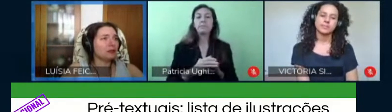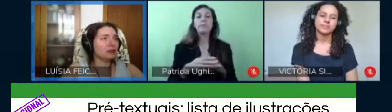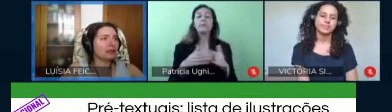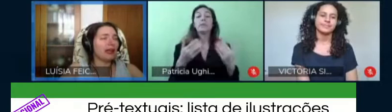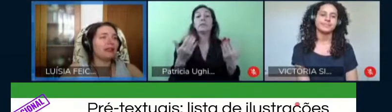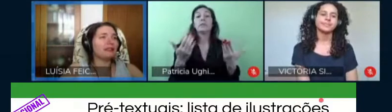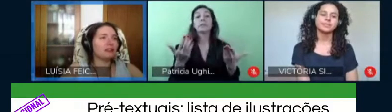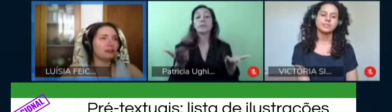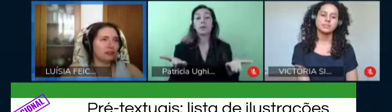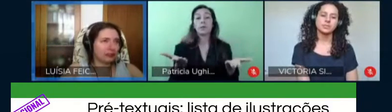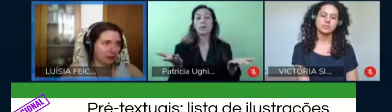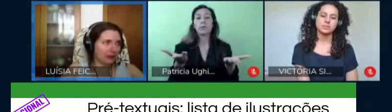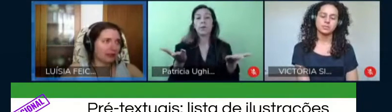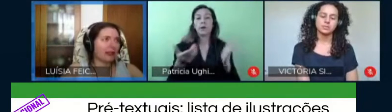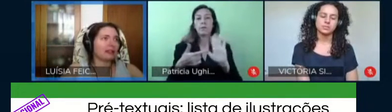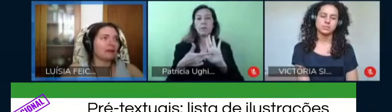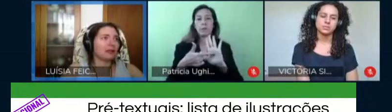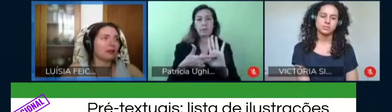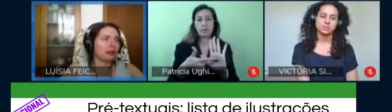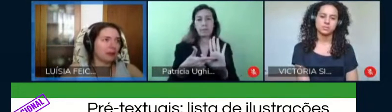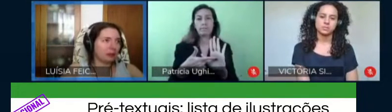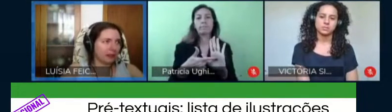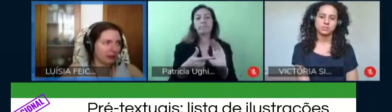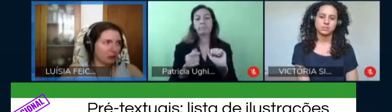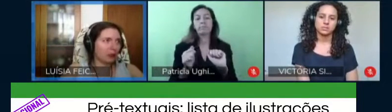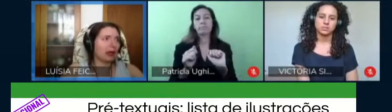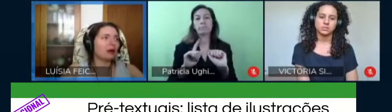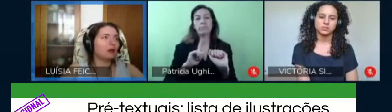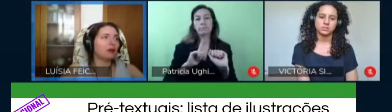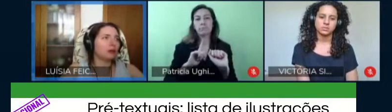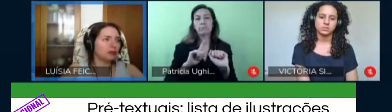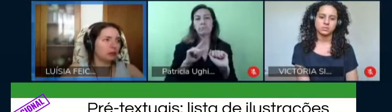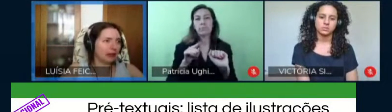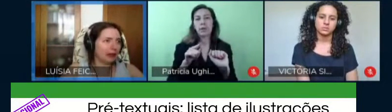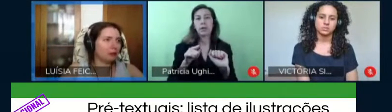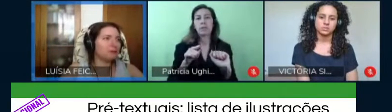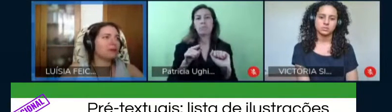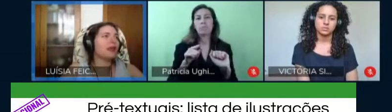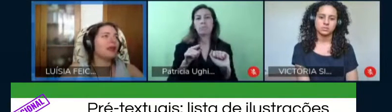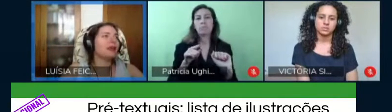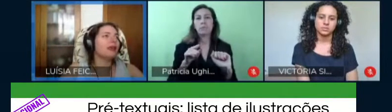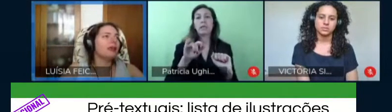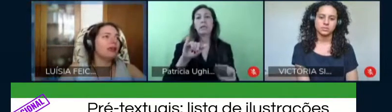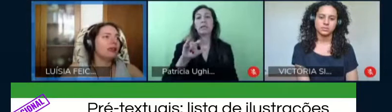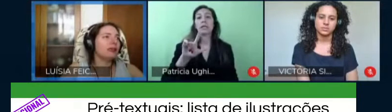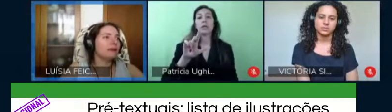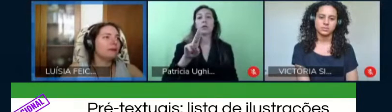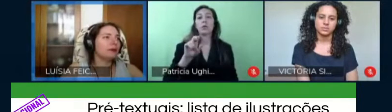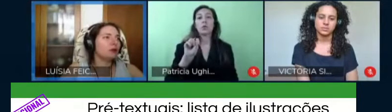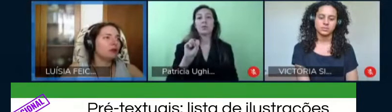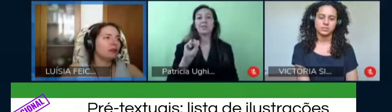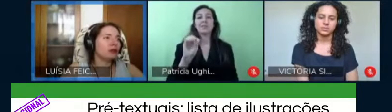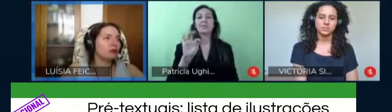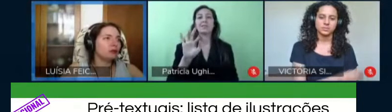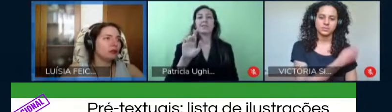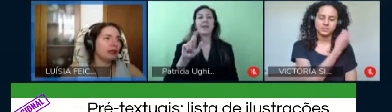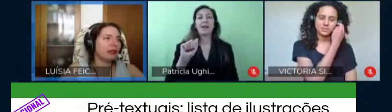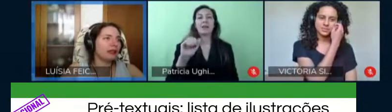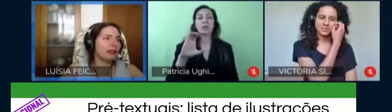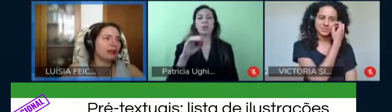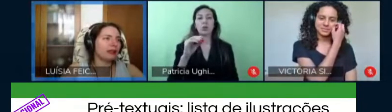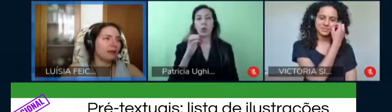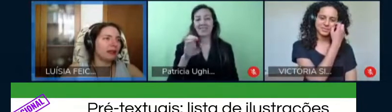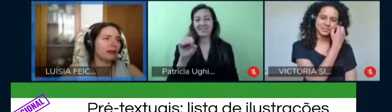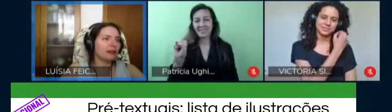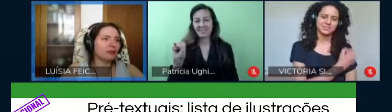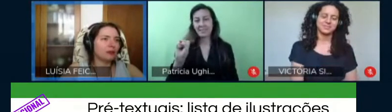Então, eu vou mostrar a lista de ilustrações. Ela também é um elemento pré-textual, é opcional. E o conteúdo